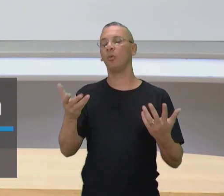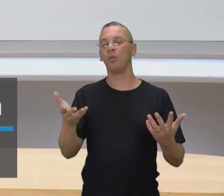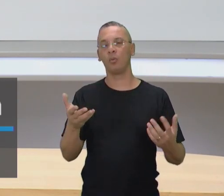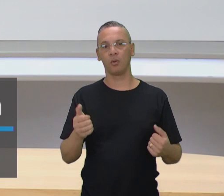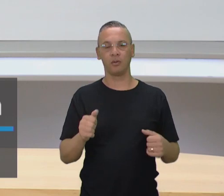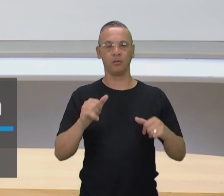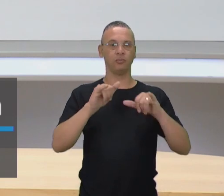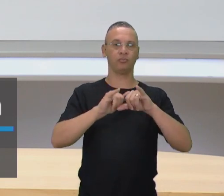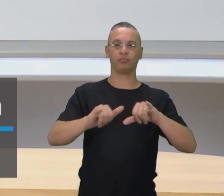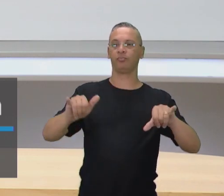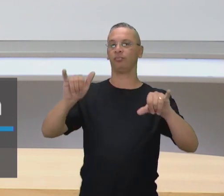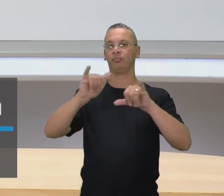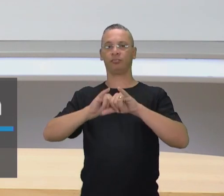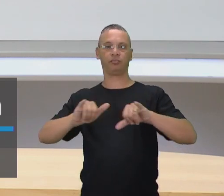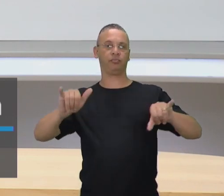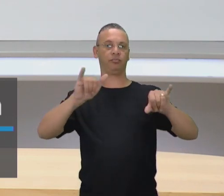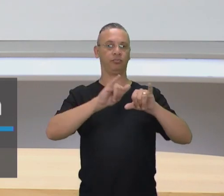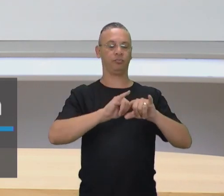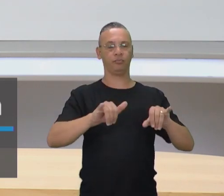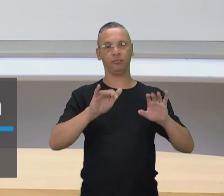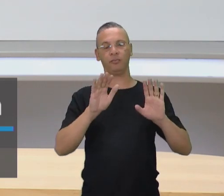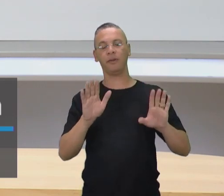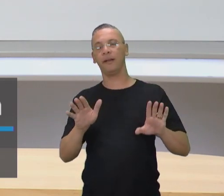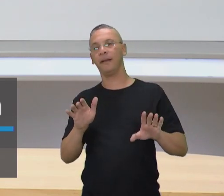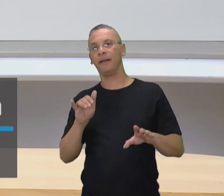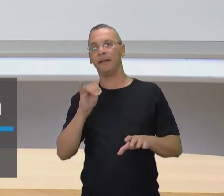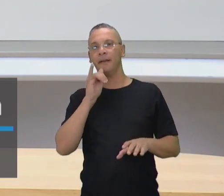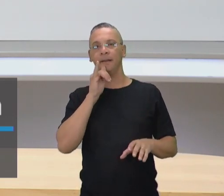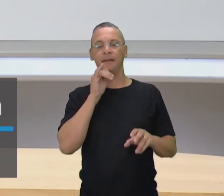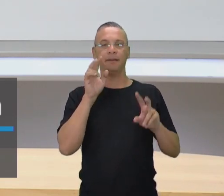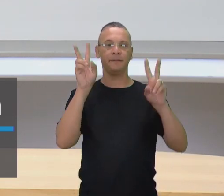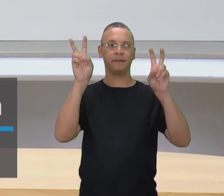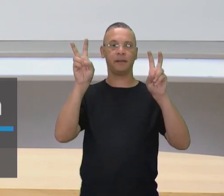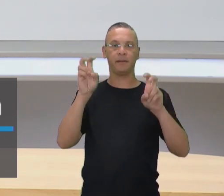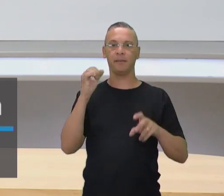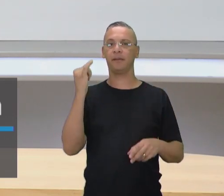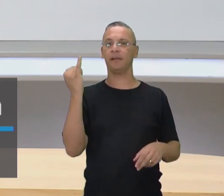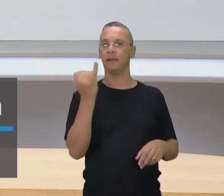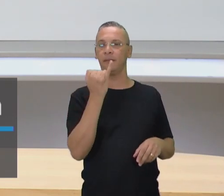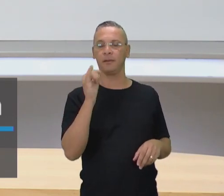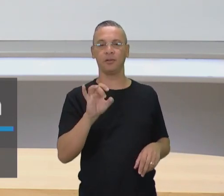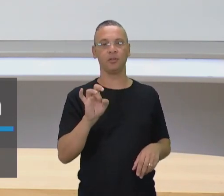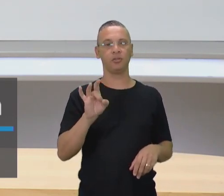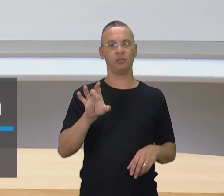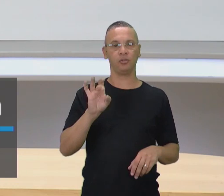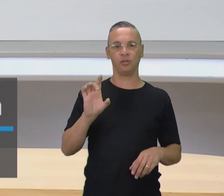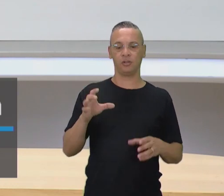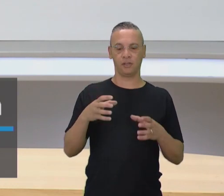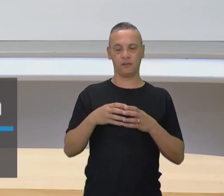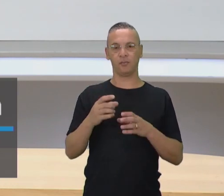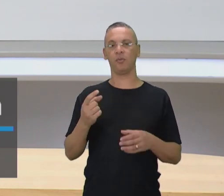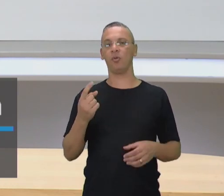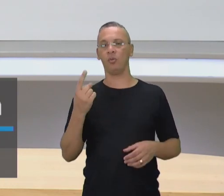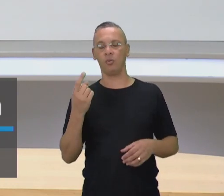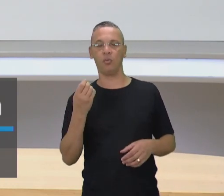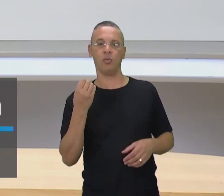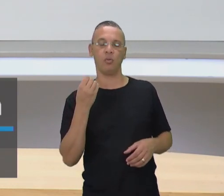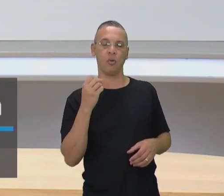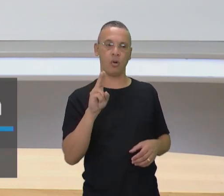as notícias, elas não fiquem, os temas importantes para a sociedade não fiquem na mão de apenas um grupo ou de um